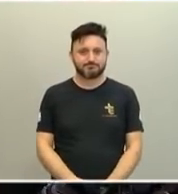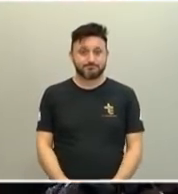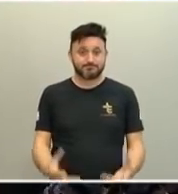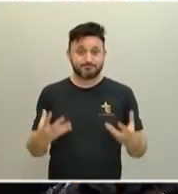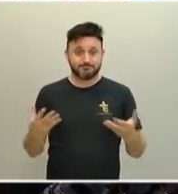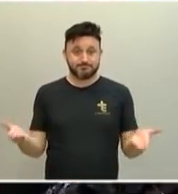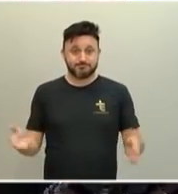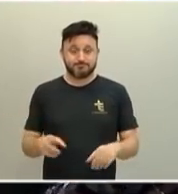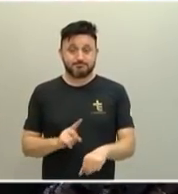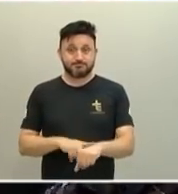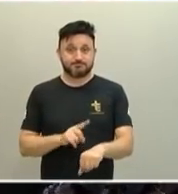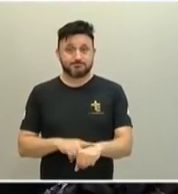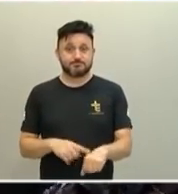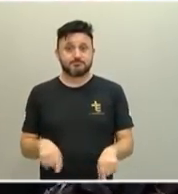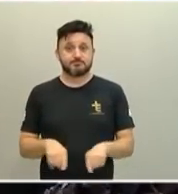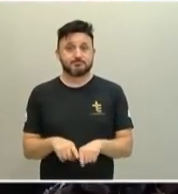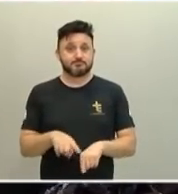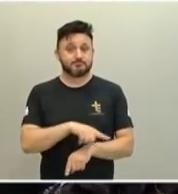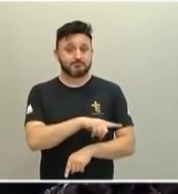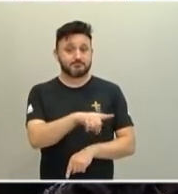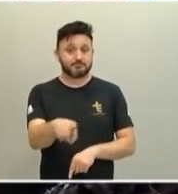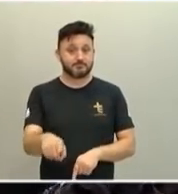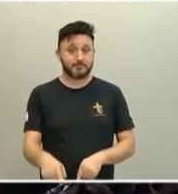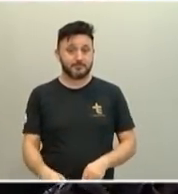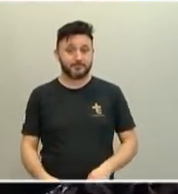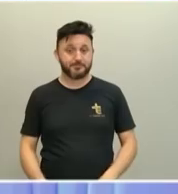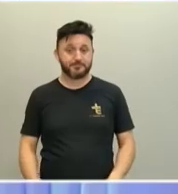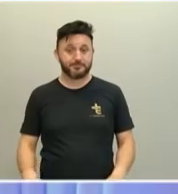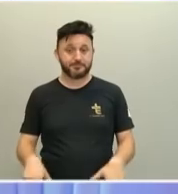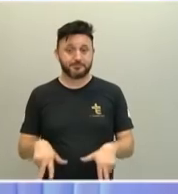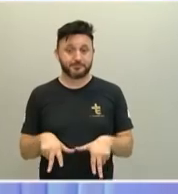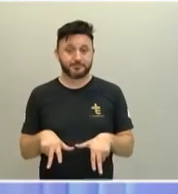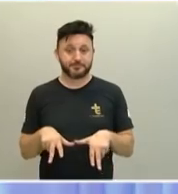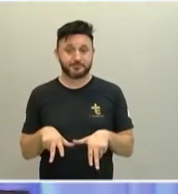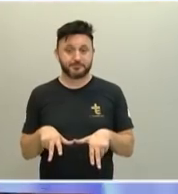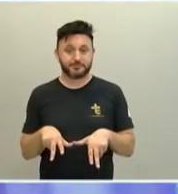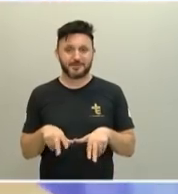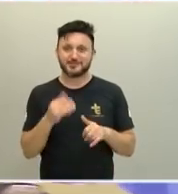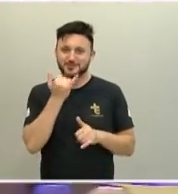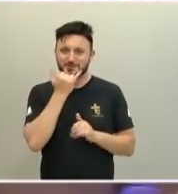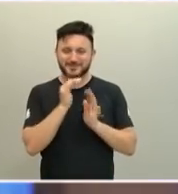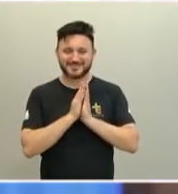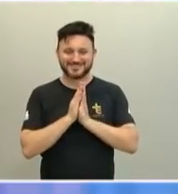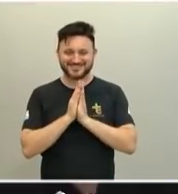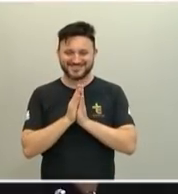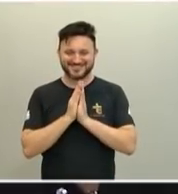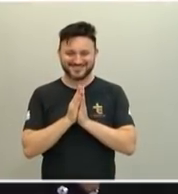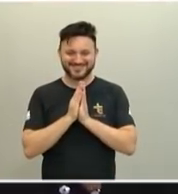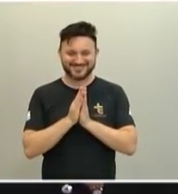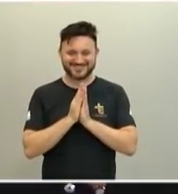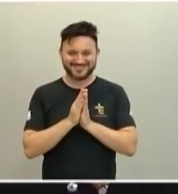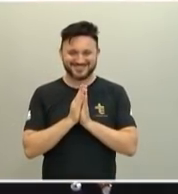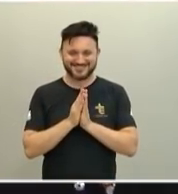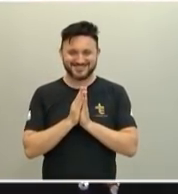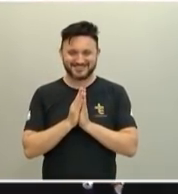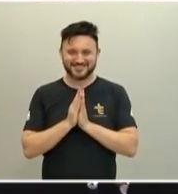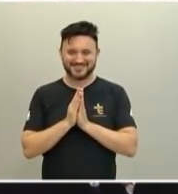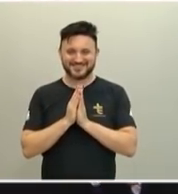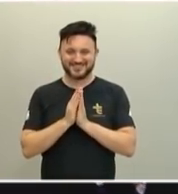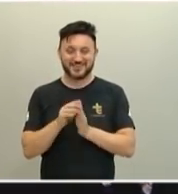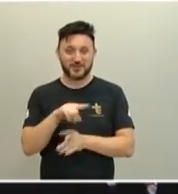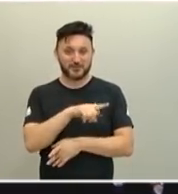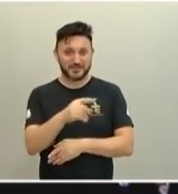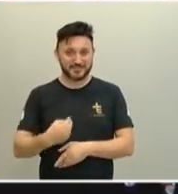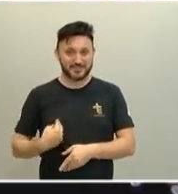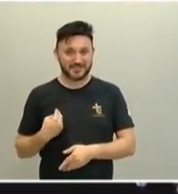hora que você junte as suas mãozinhas assim. Junta as mãozinhas. Põe as suas mãos juntas. Isso. Aqui comigo. Você que está em casa,